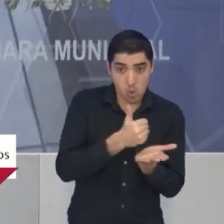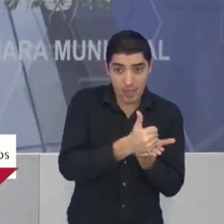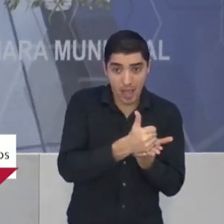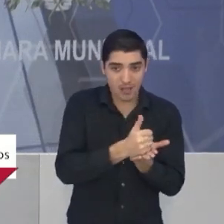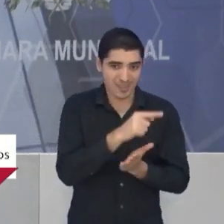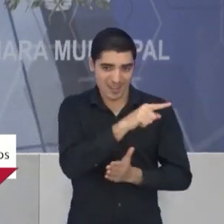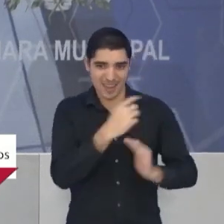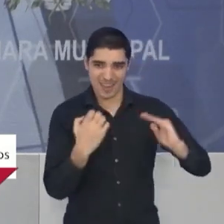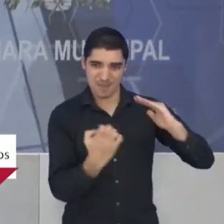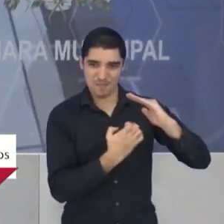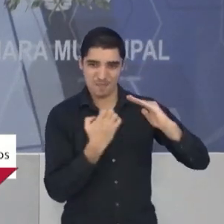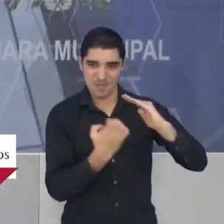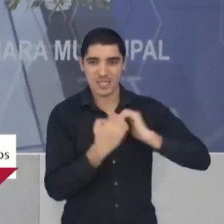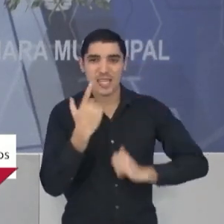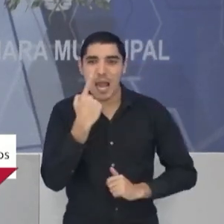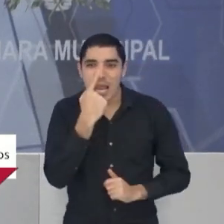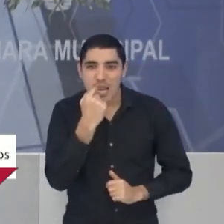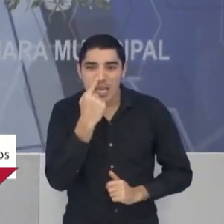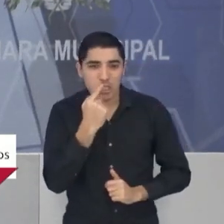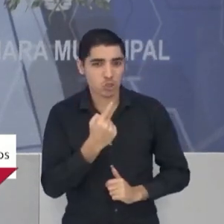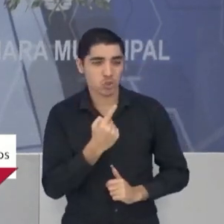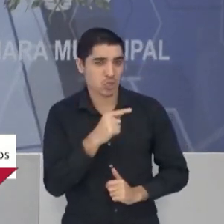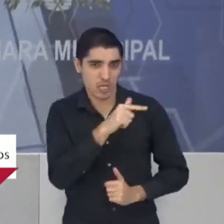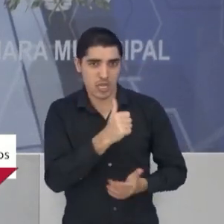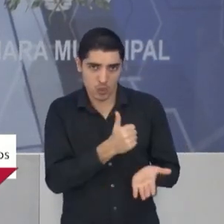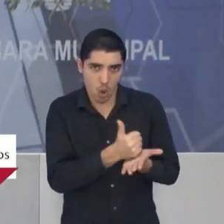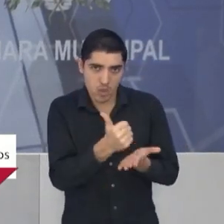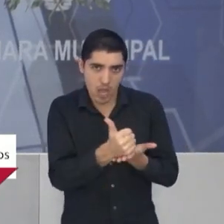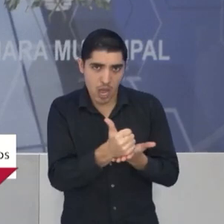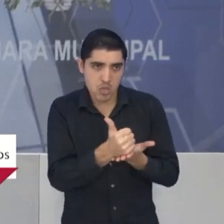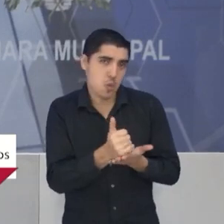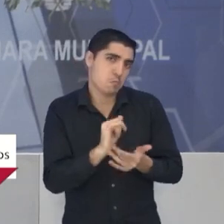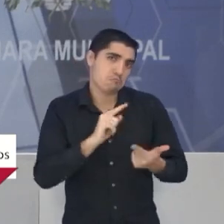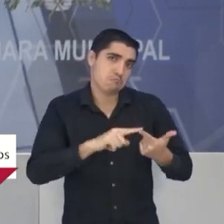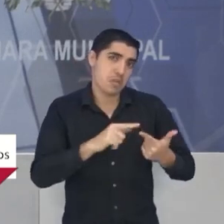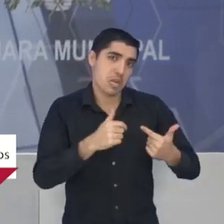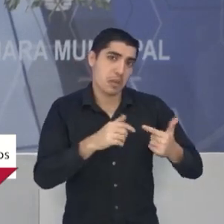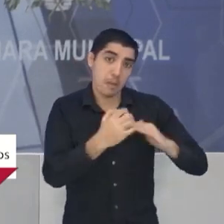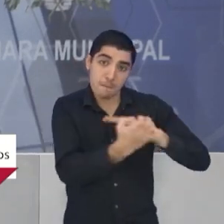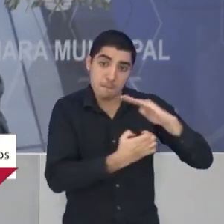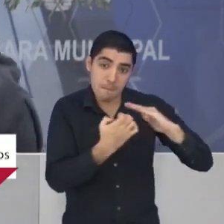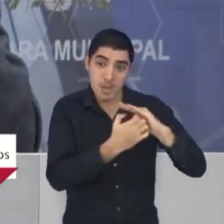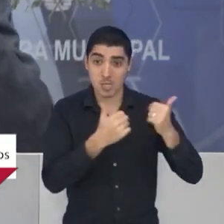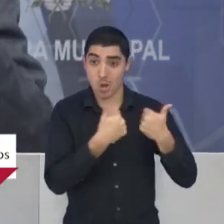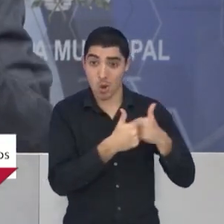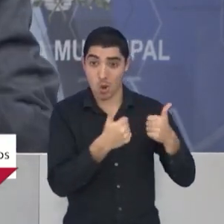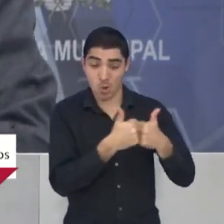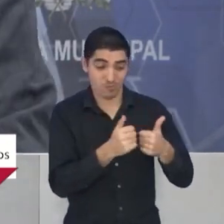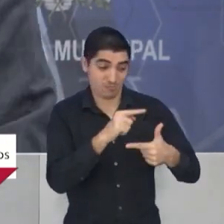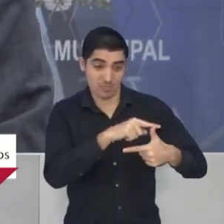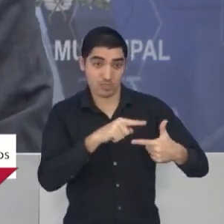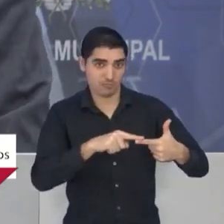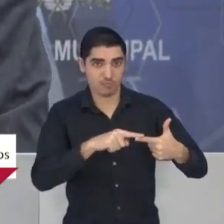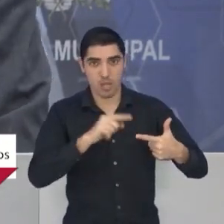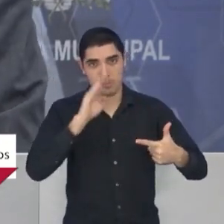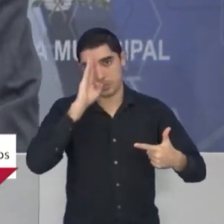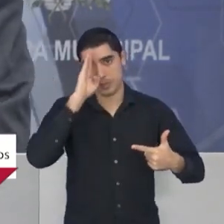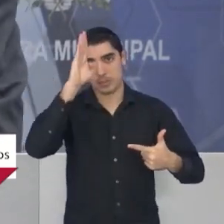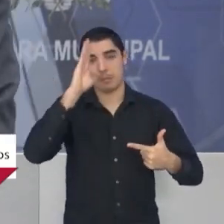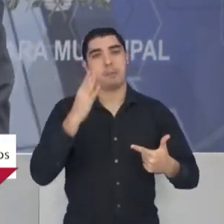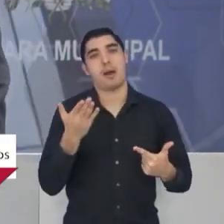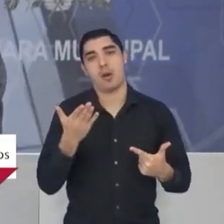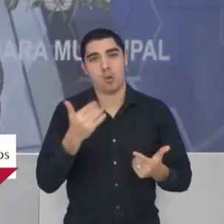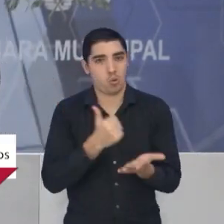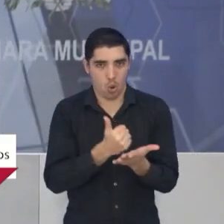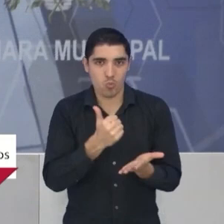lixo nesse período se acabar o meu contrato do ônibus nesse período que são Talvez os dois grandes contratos né Eh no âmbito